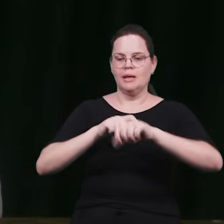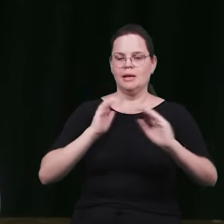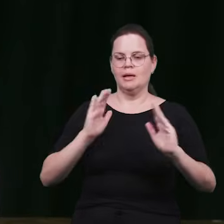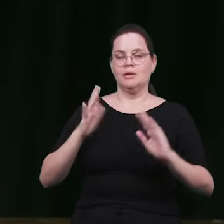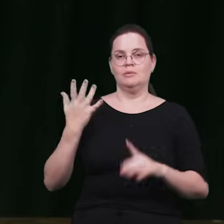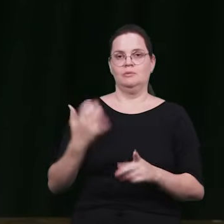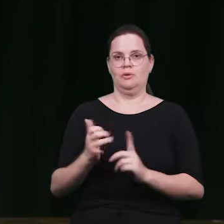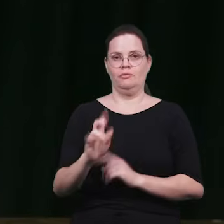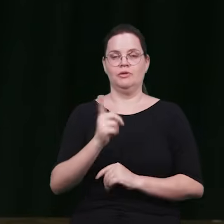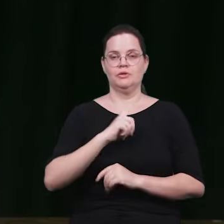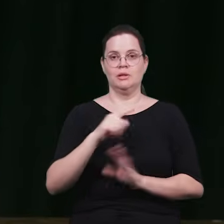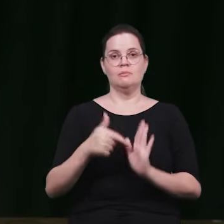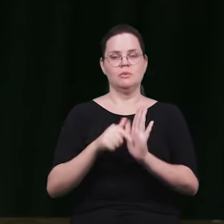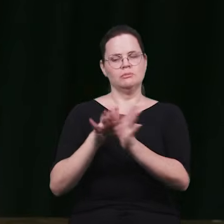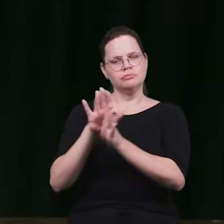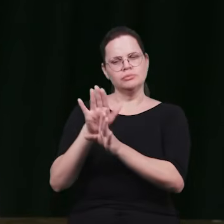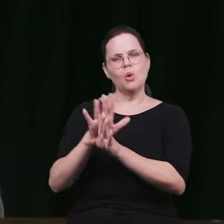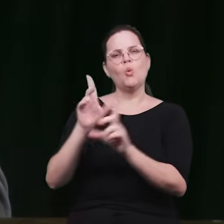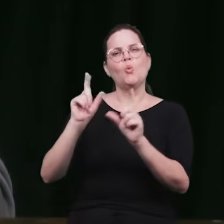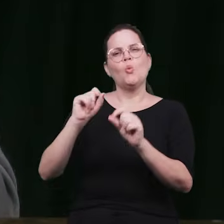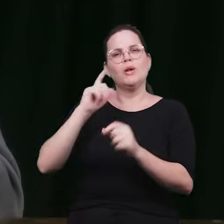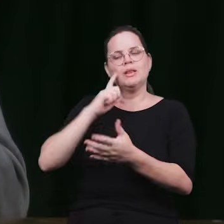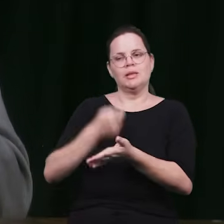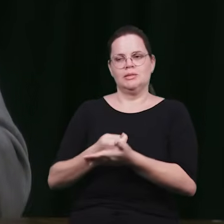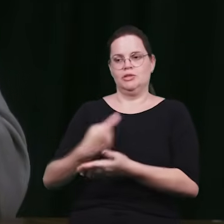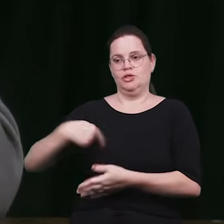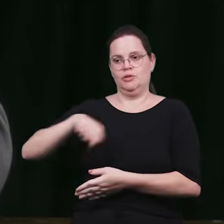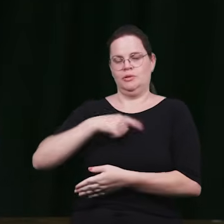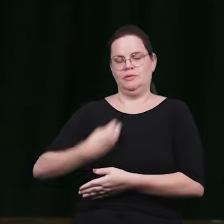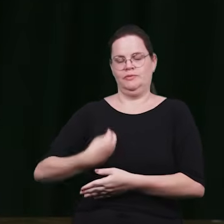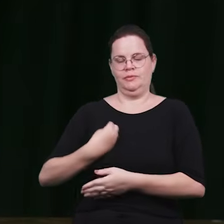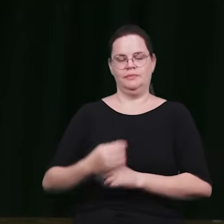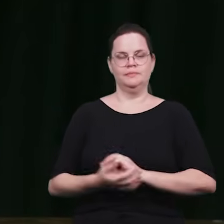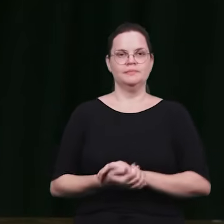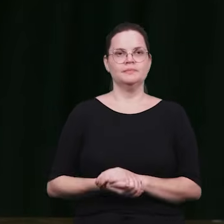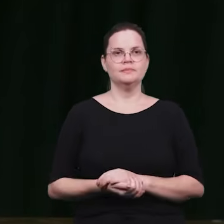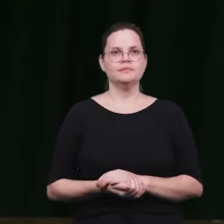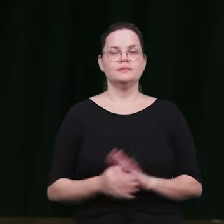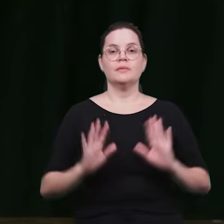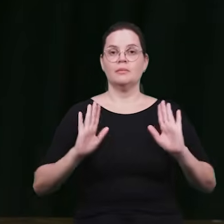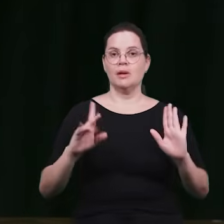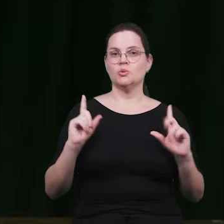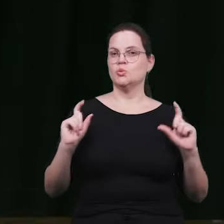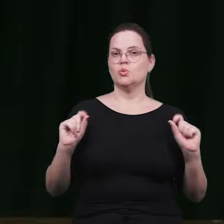dar a direção daquilo que nós precisamos fazer. Agora, o importante,